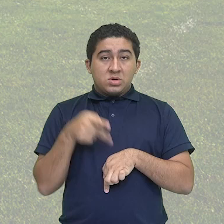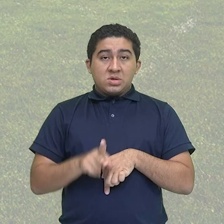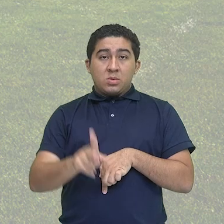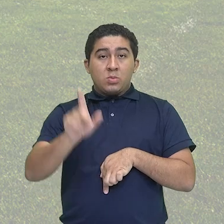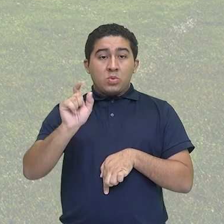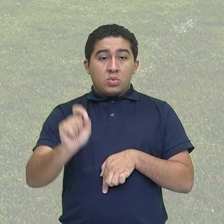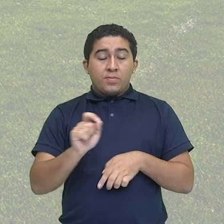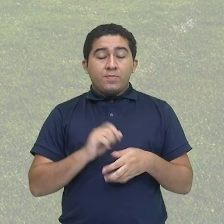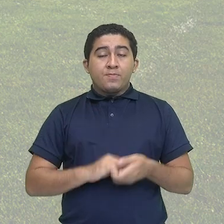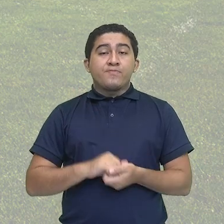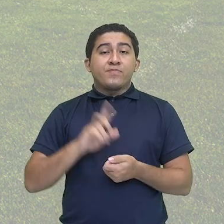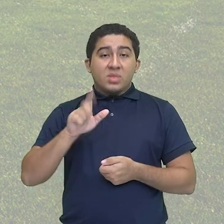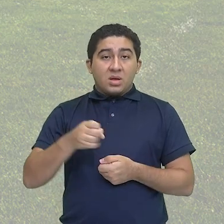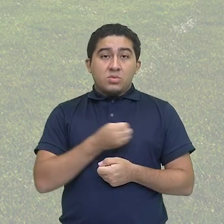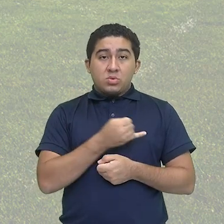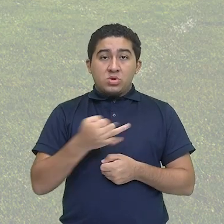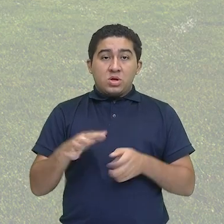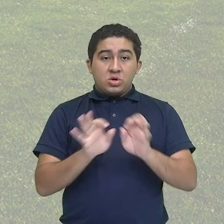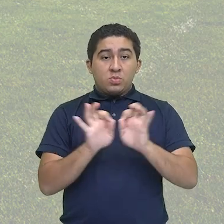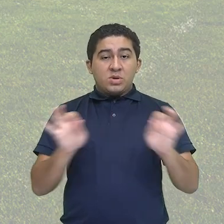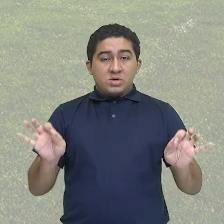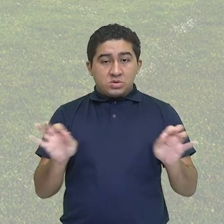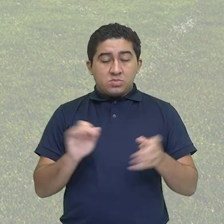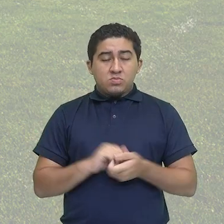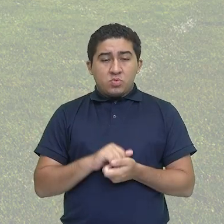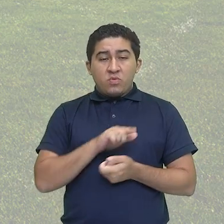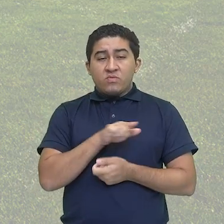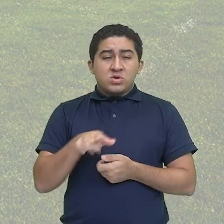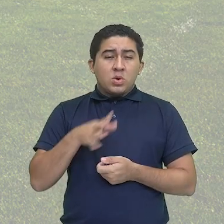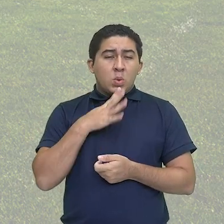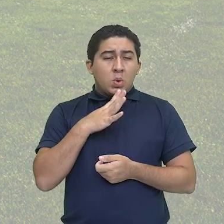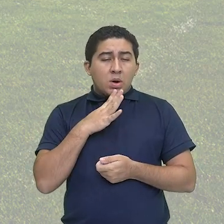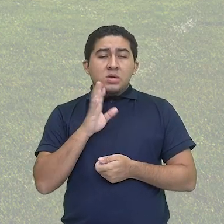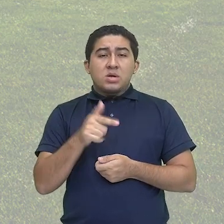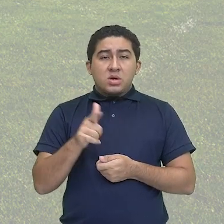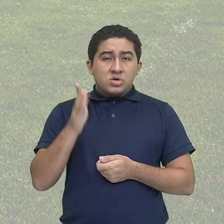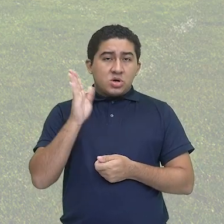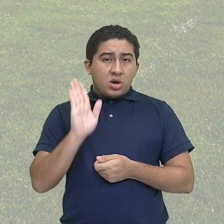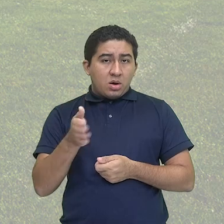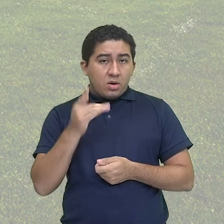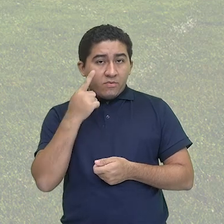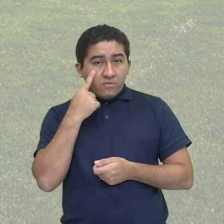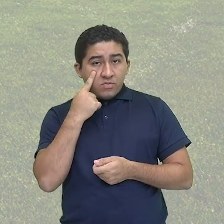né, essas unidades de medida. Então, com certeza você já viu alguma placa desse tipo, né?